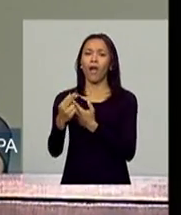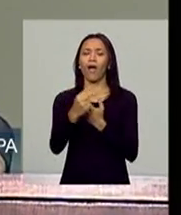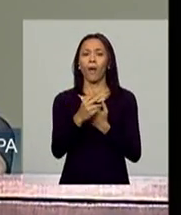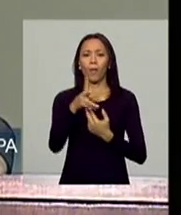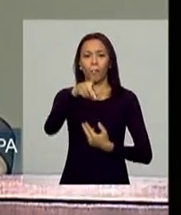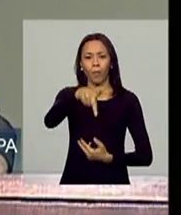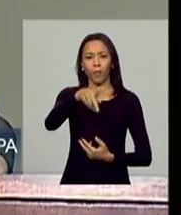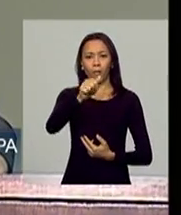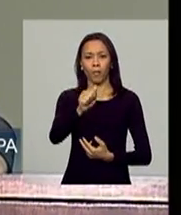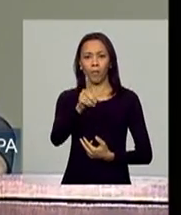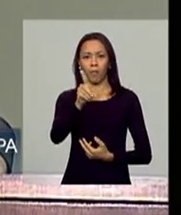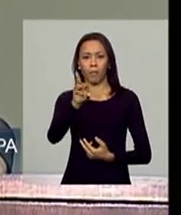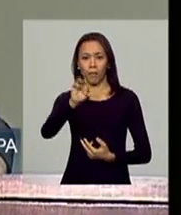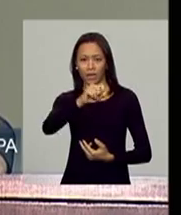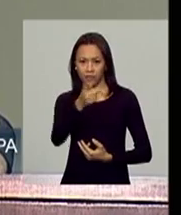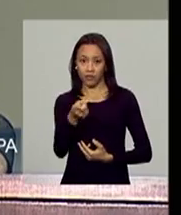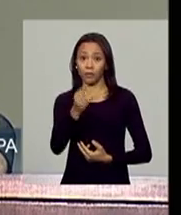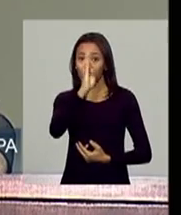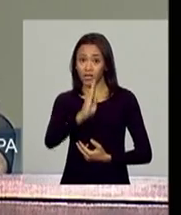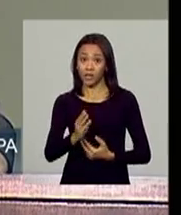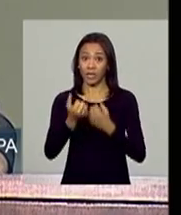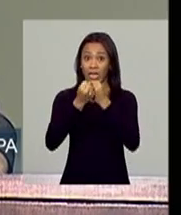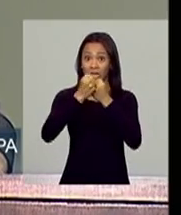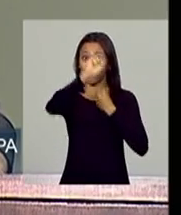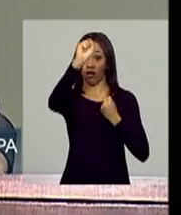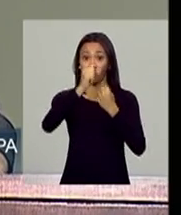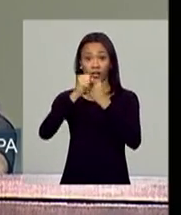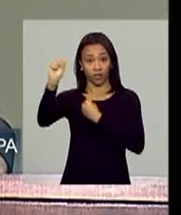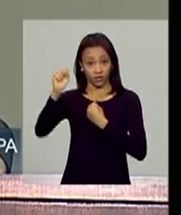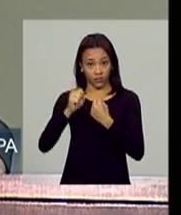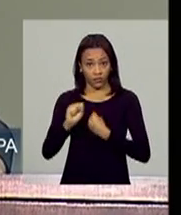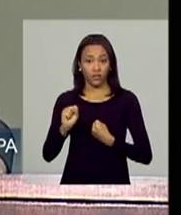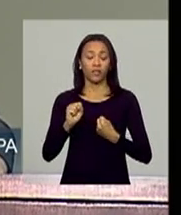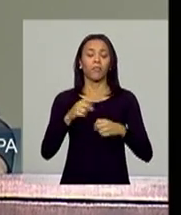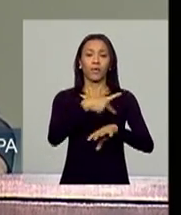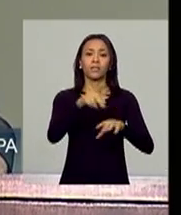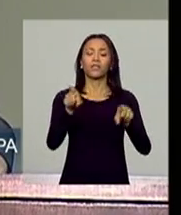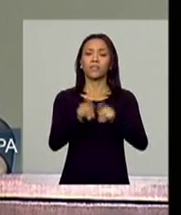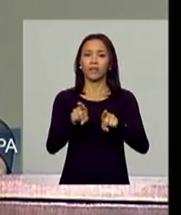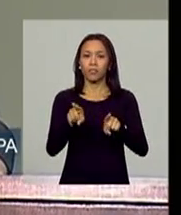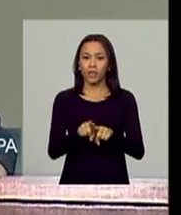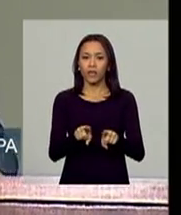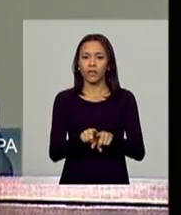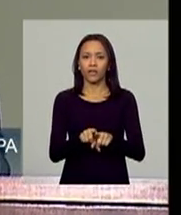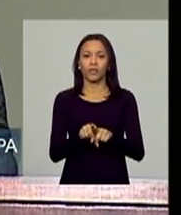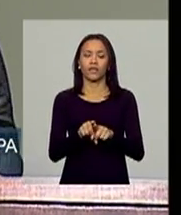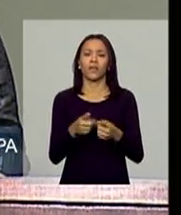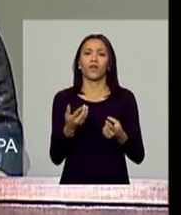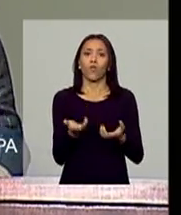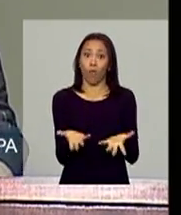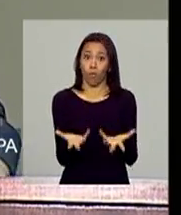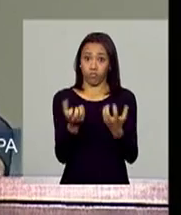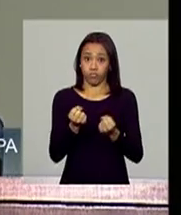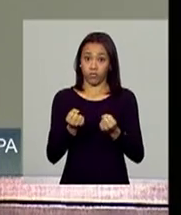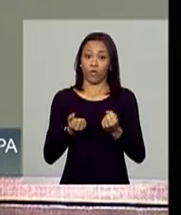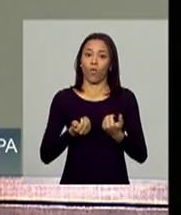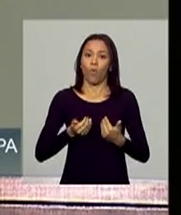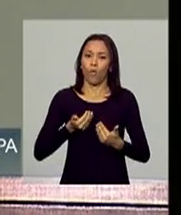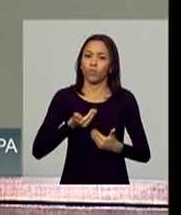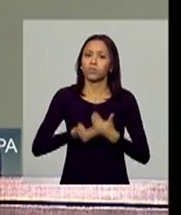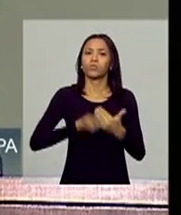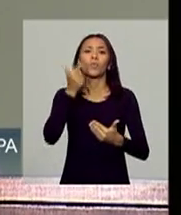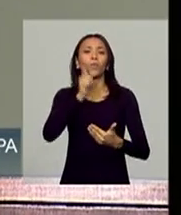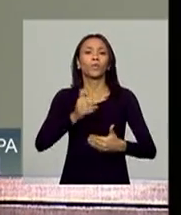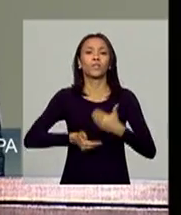países continentais, que também emergiram para o desenvolvimento, como